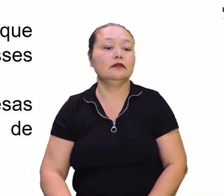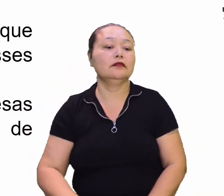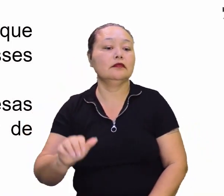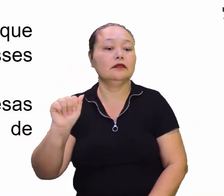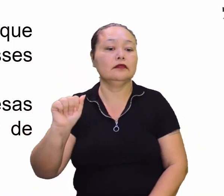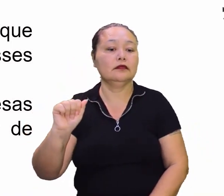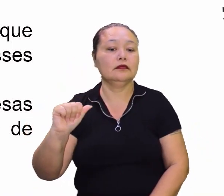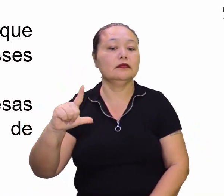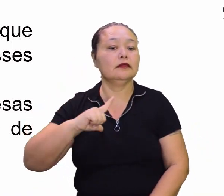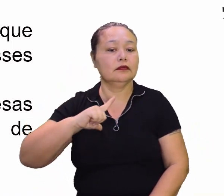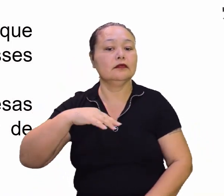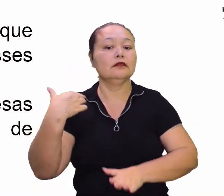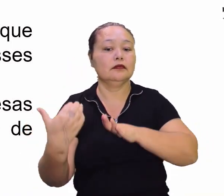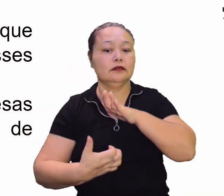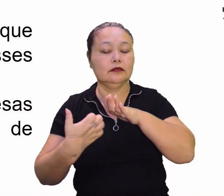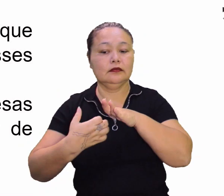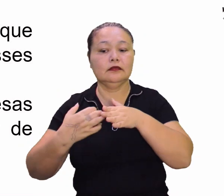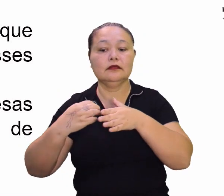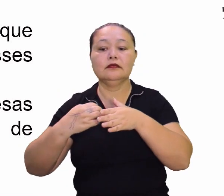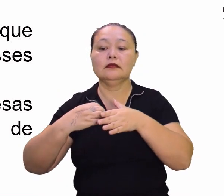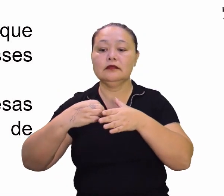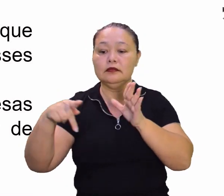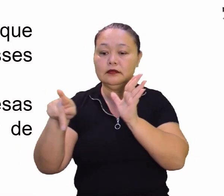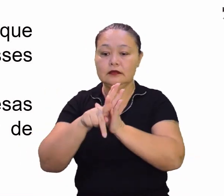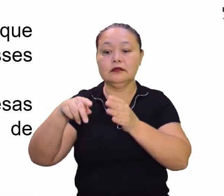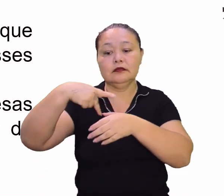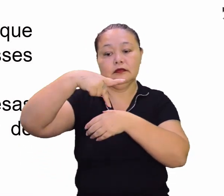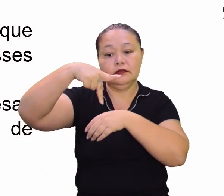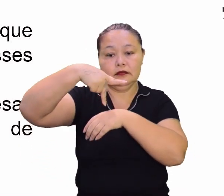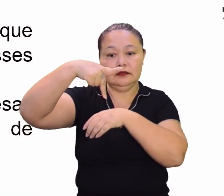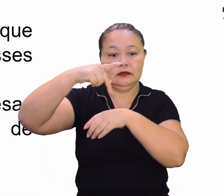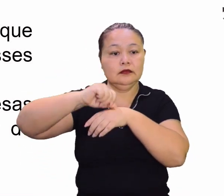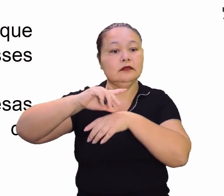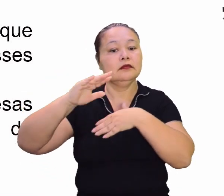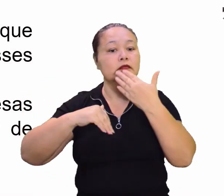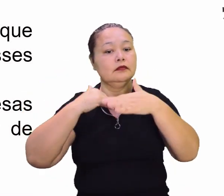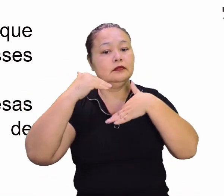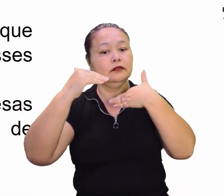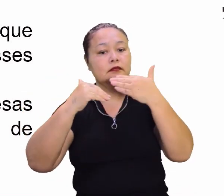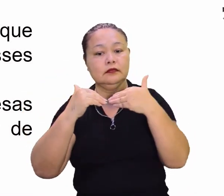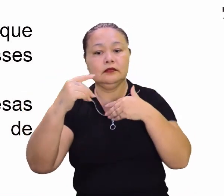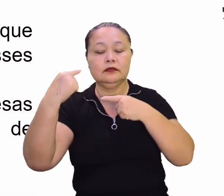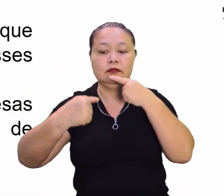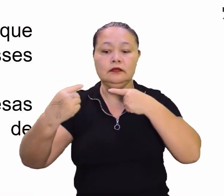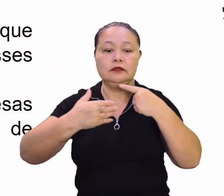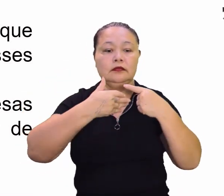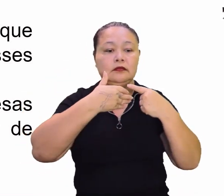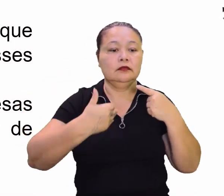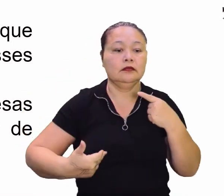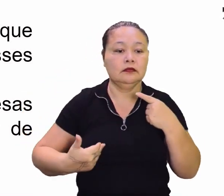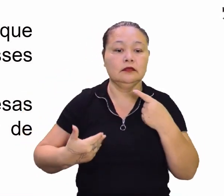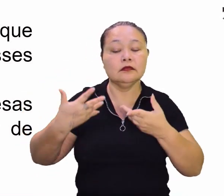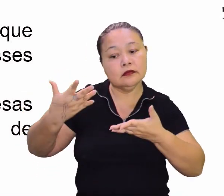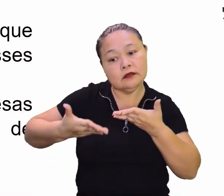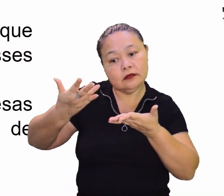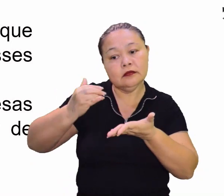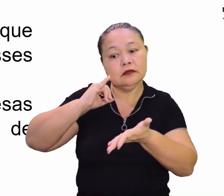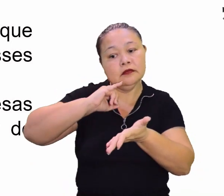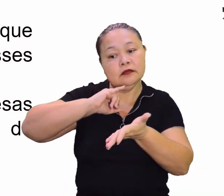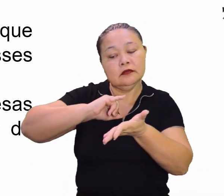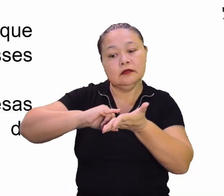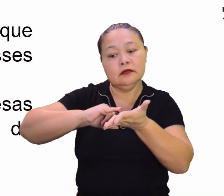A. Presença de empresas nacionais que se desenvolveram a partir das políticas públicas